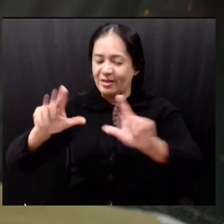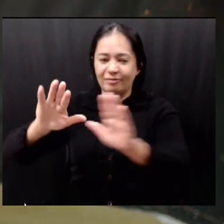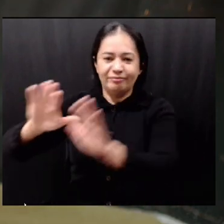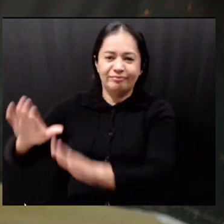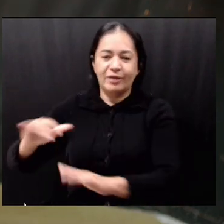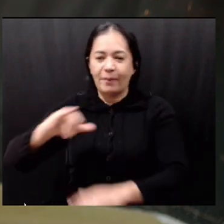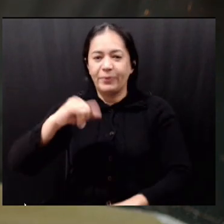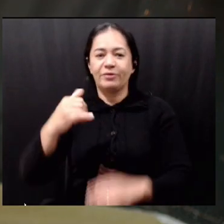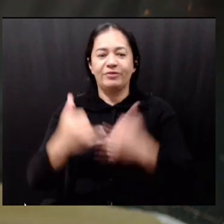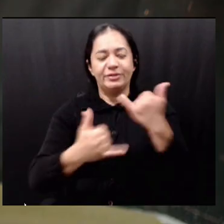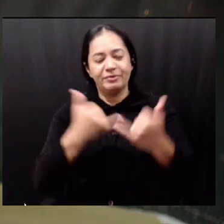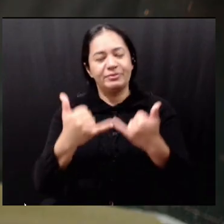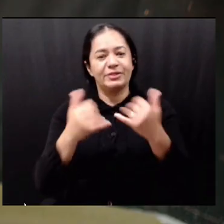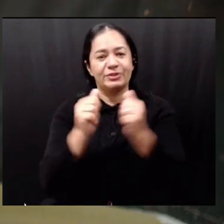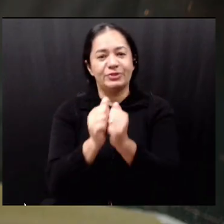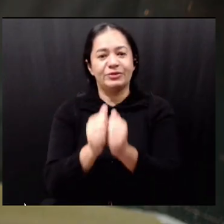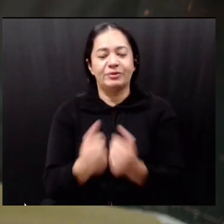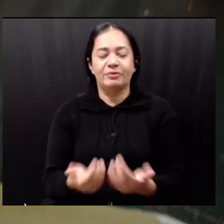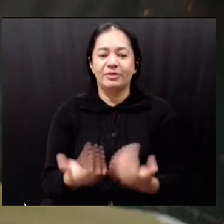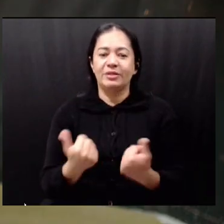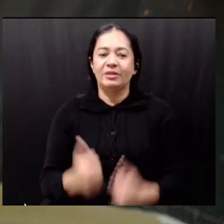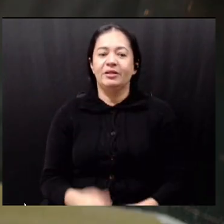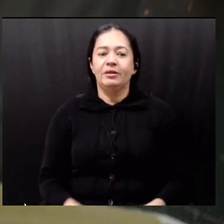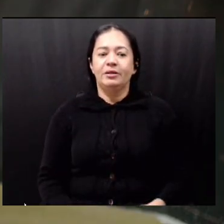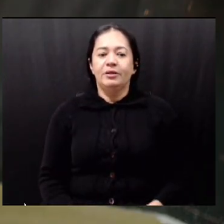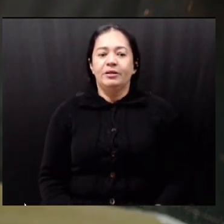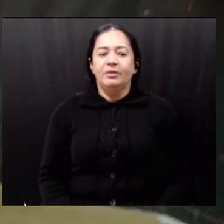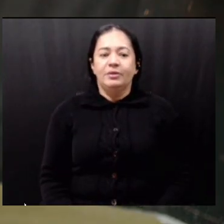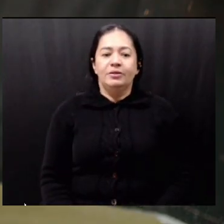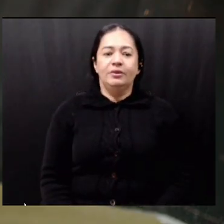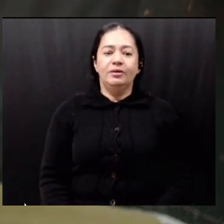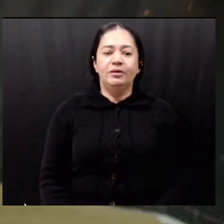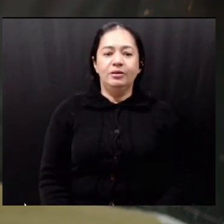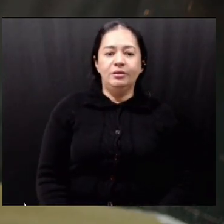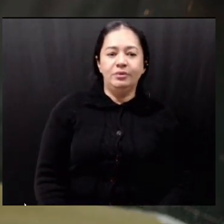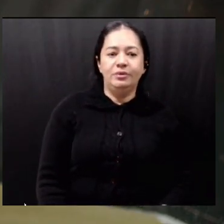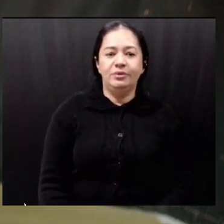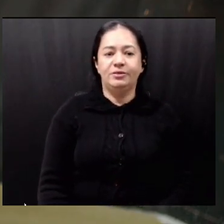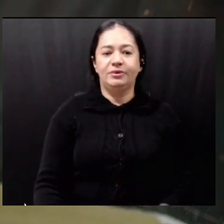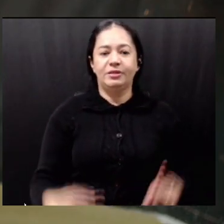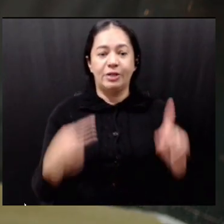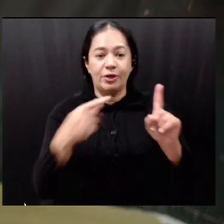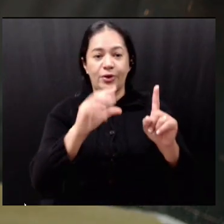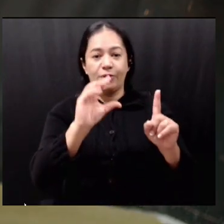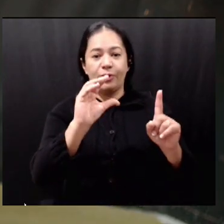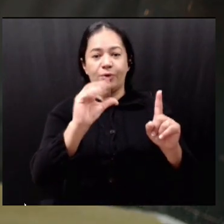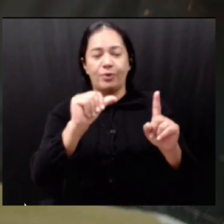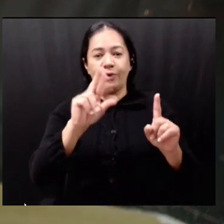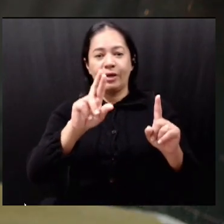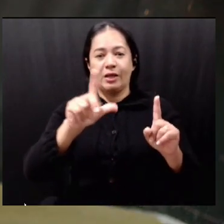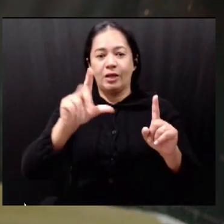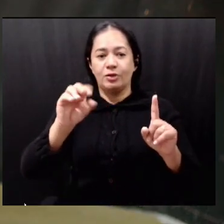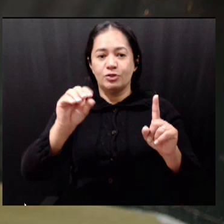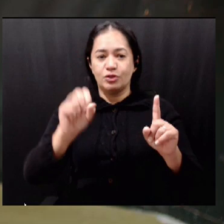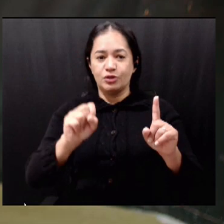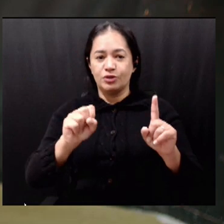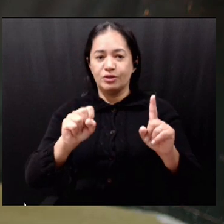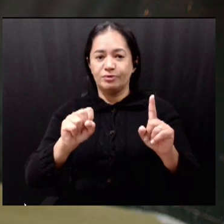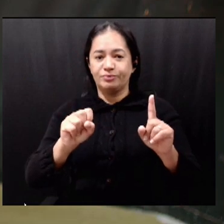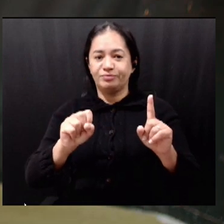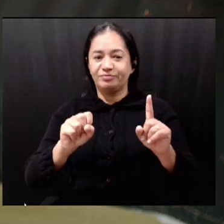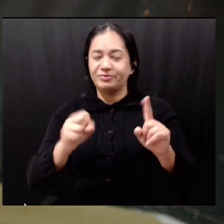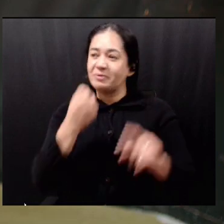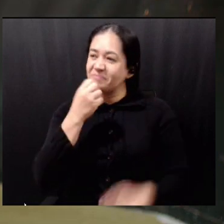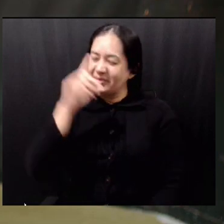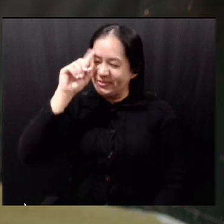minha dica. Vamos lá. Produção, pode colocar a pergunta na tela, por gentileza? Vamos lá, ô Carlos, Vila Industrial, muito bom dia para